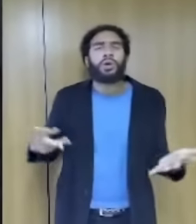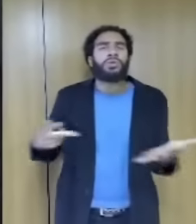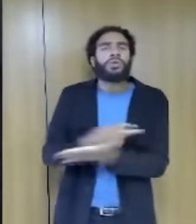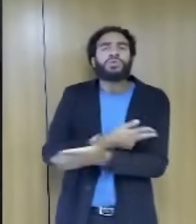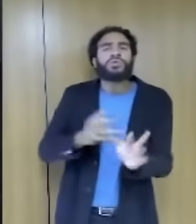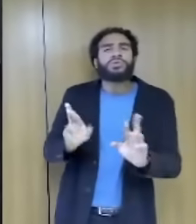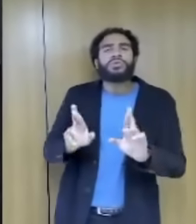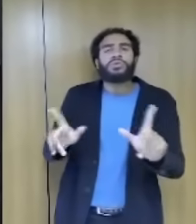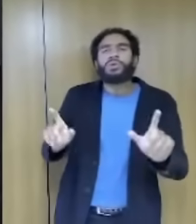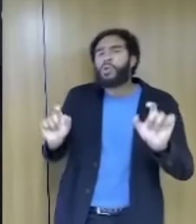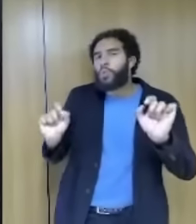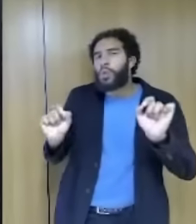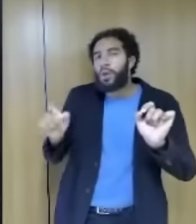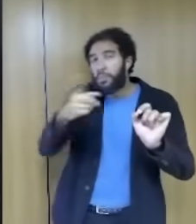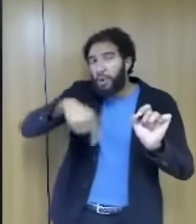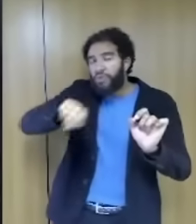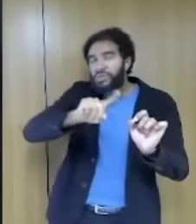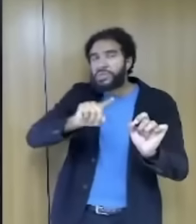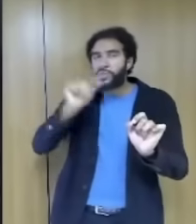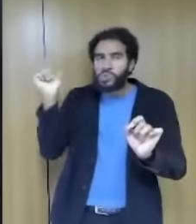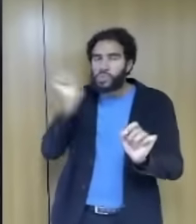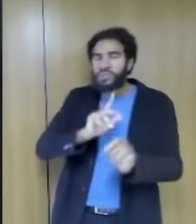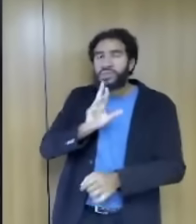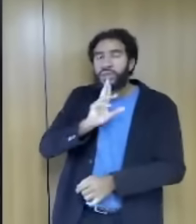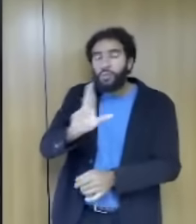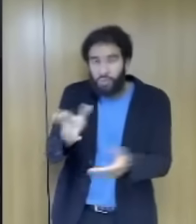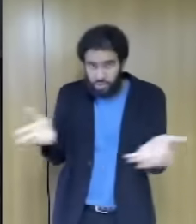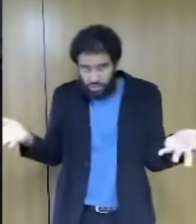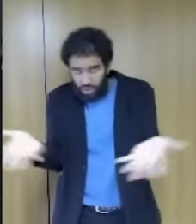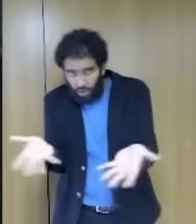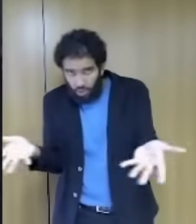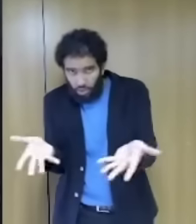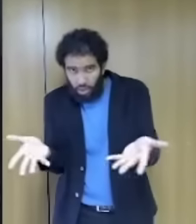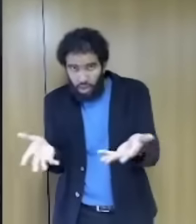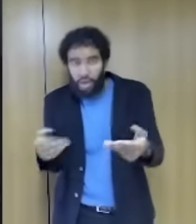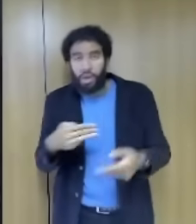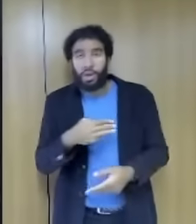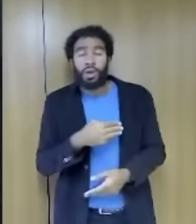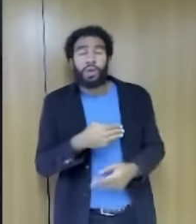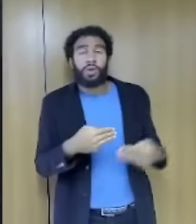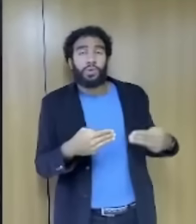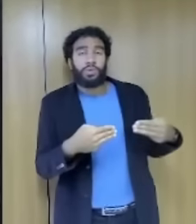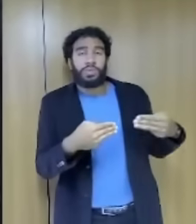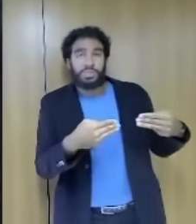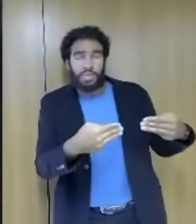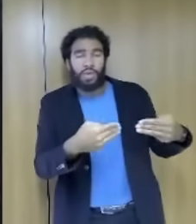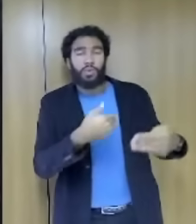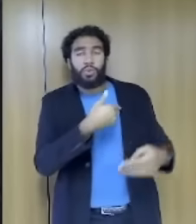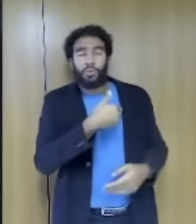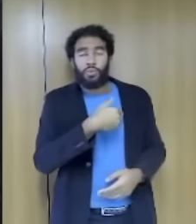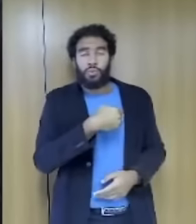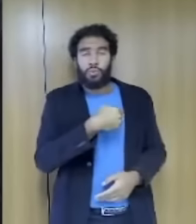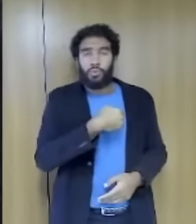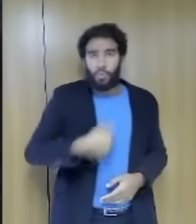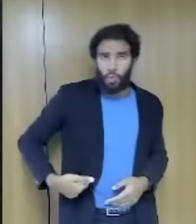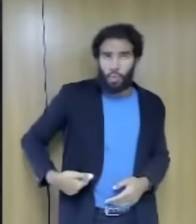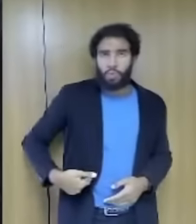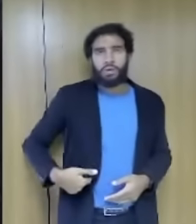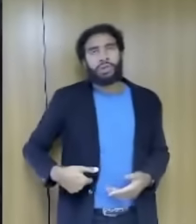diferente para vocês chegarem nesses resultados de agora, que o Ministério Público do Rio de Janeiro e a Polícia Civil do Rio de Janeiro não estava fazendo?